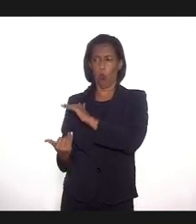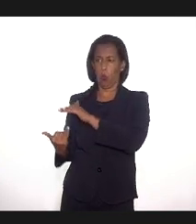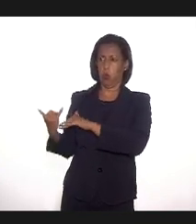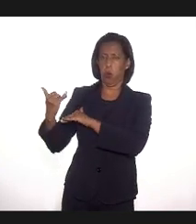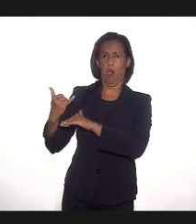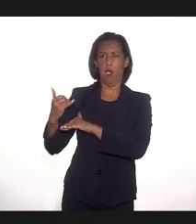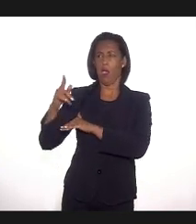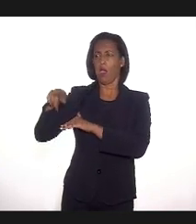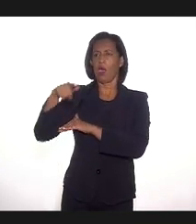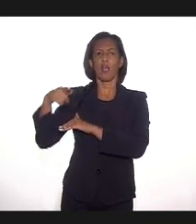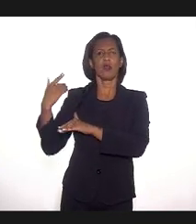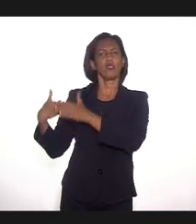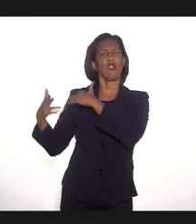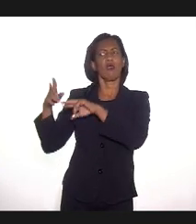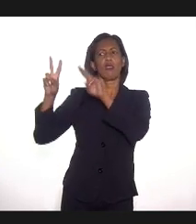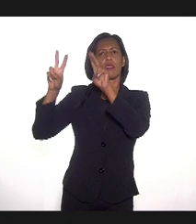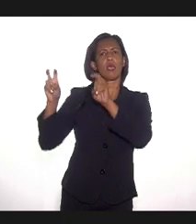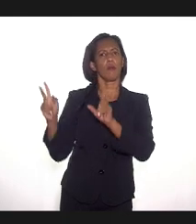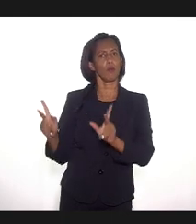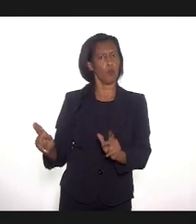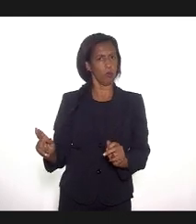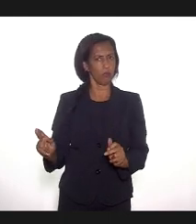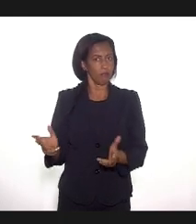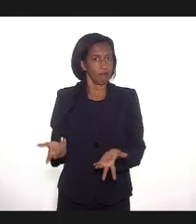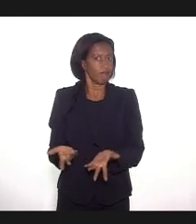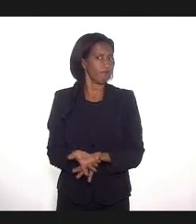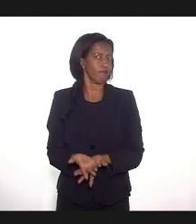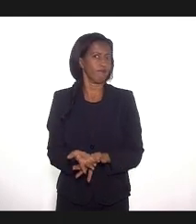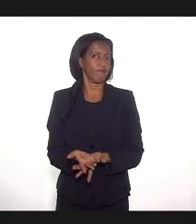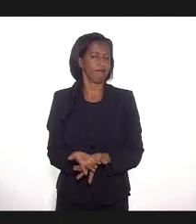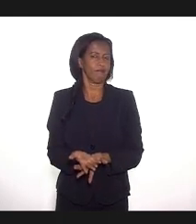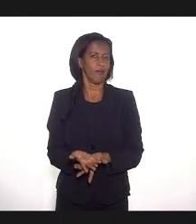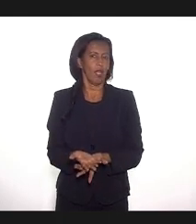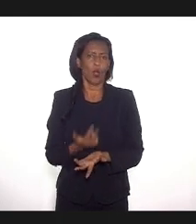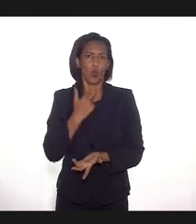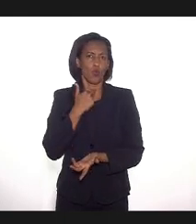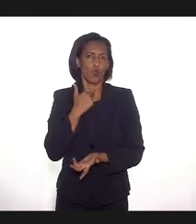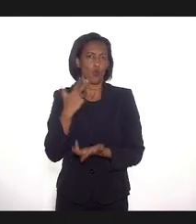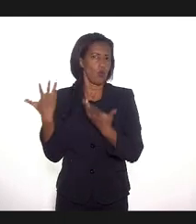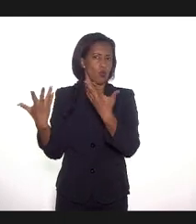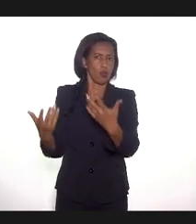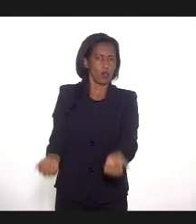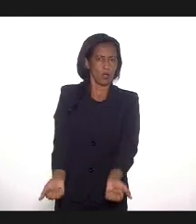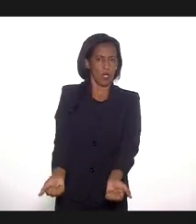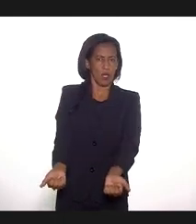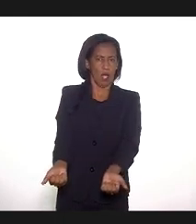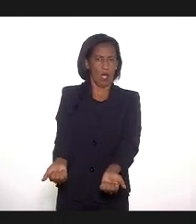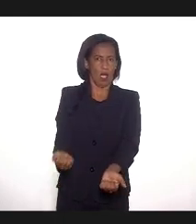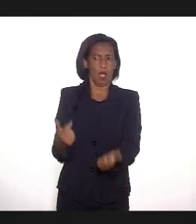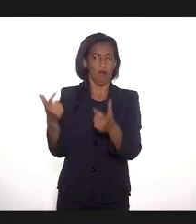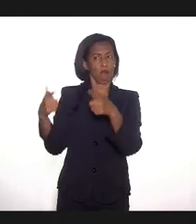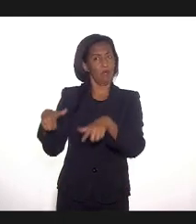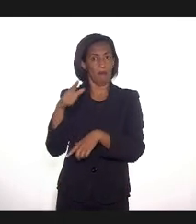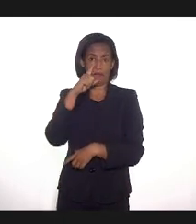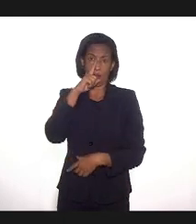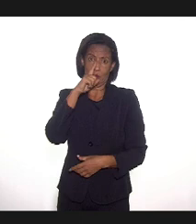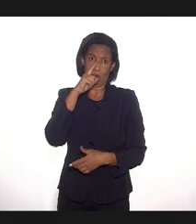cancela o anterior sobre o mesmo tema. Isso eu acho que é inaceitável, abre uma janela perigosa.